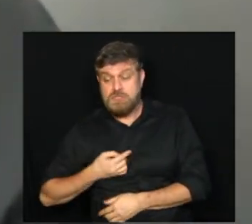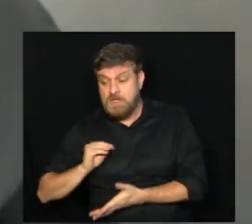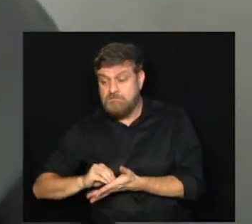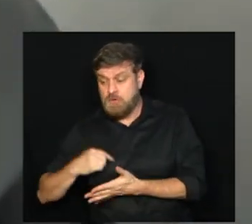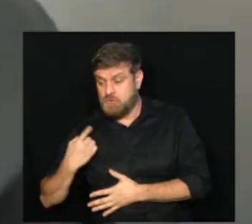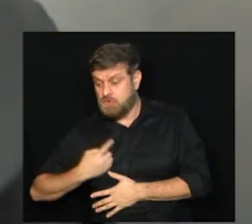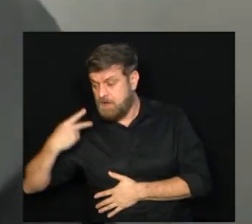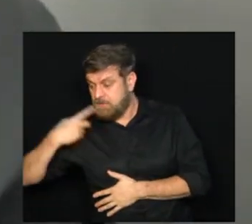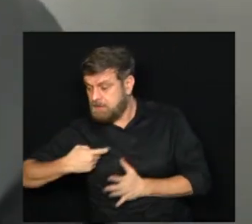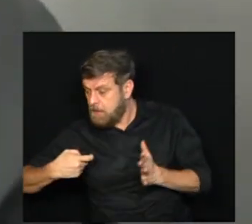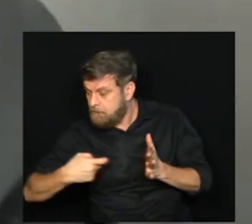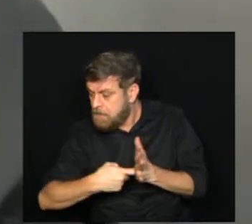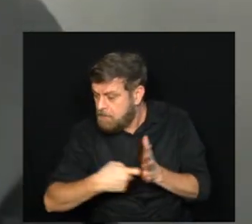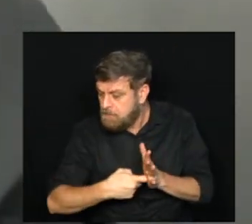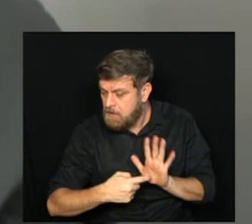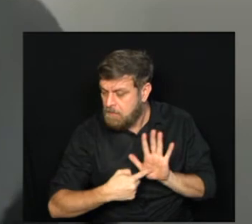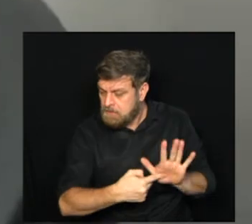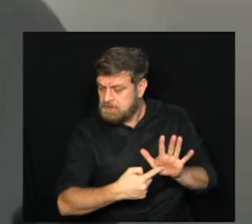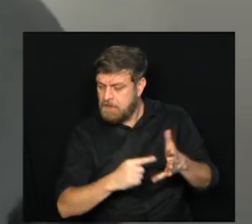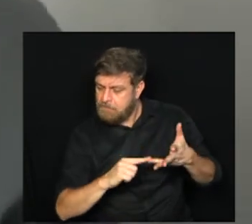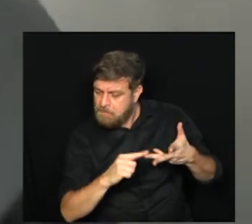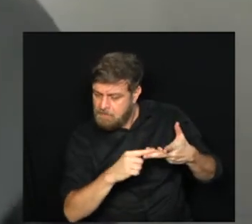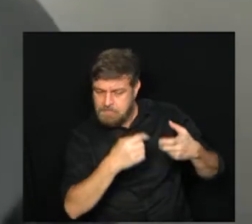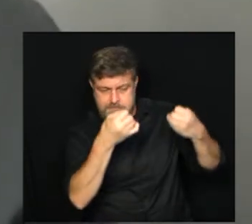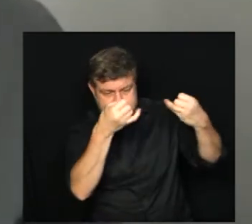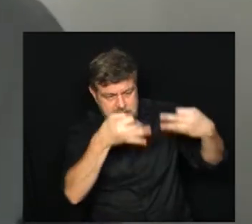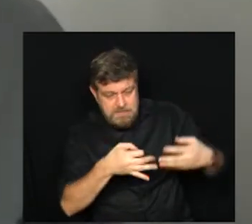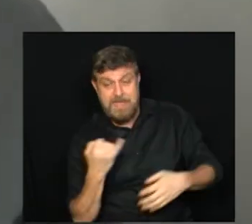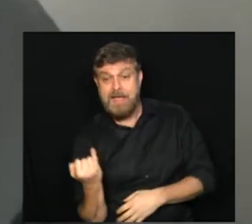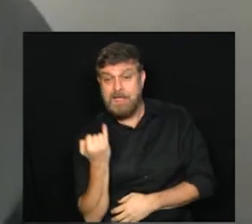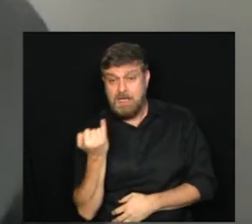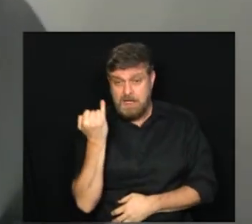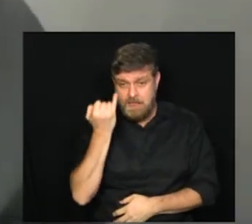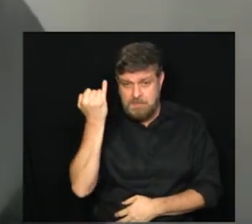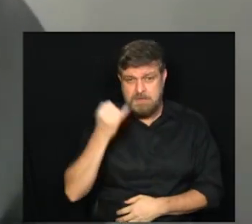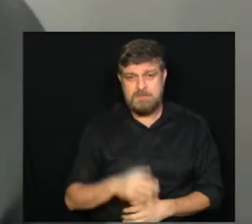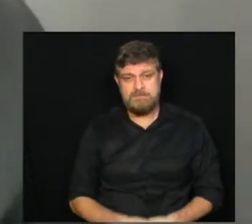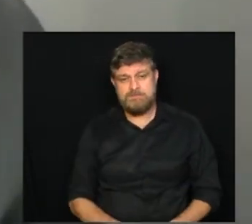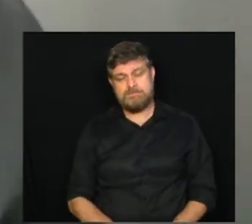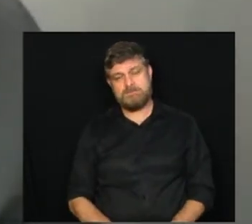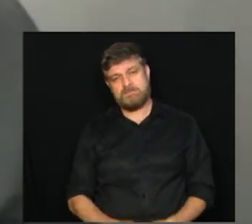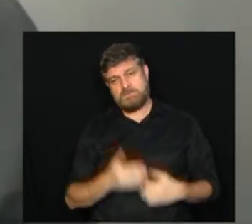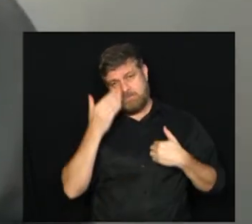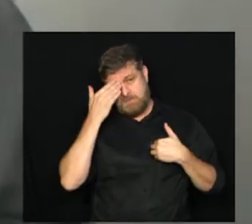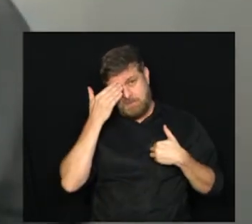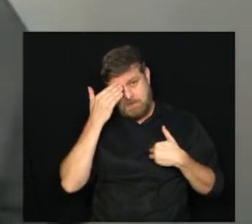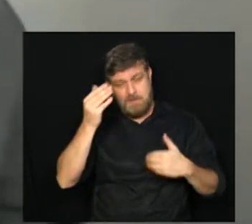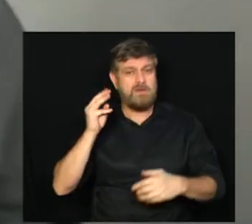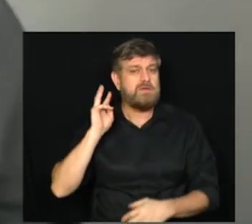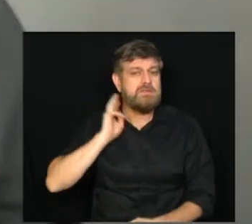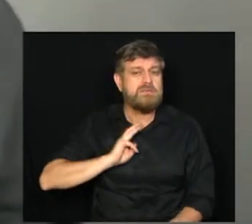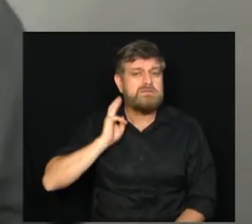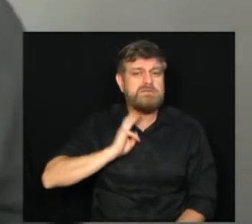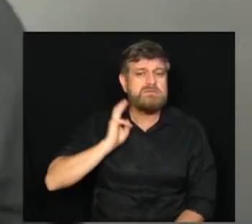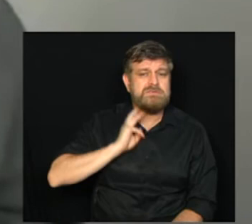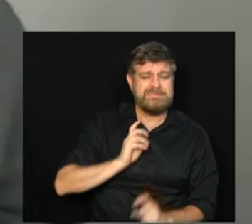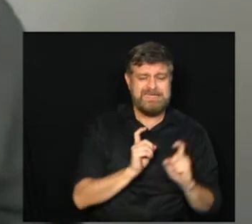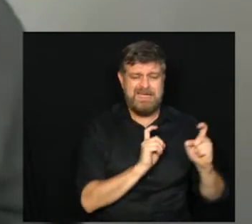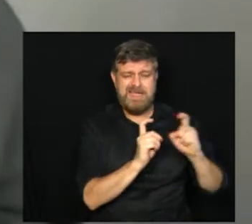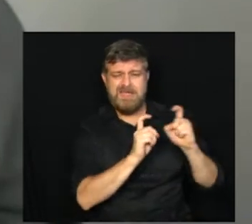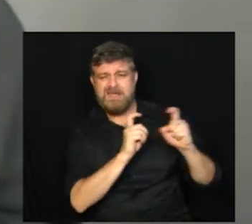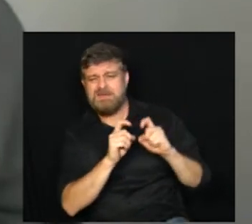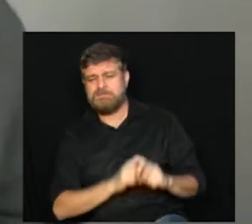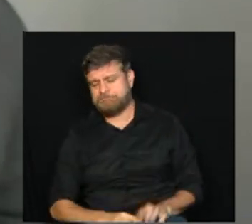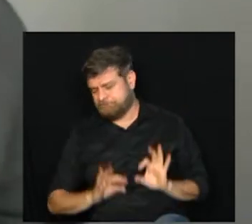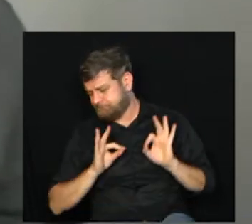importância disso e pedir essas políticas públicas. Então, presidente, eu agradeço muito. Essas reuniões têm sido